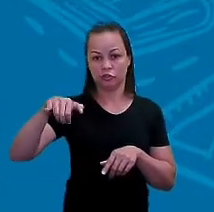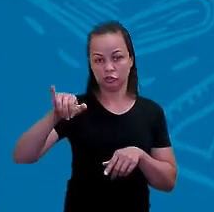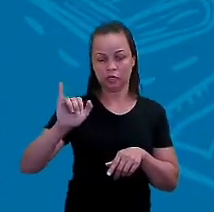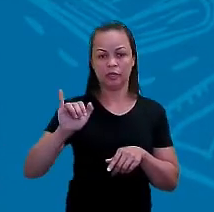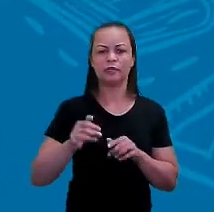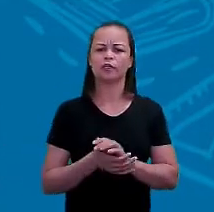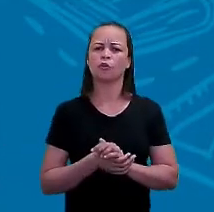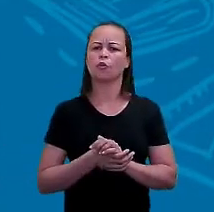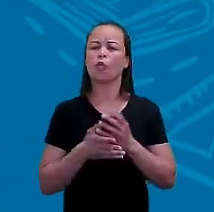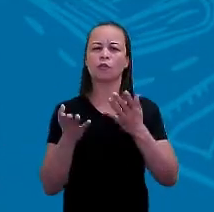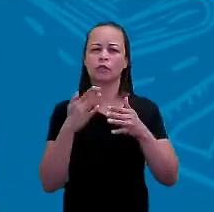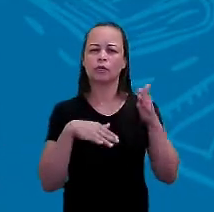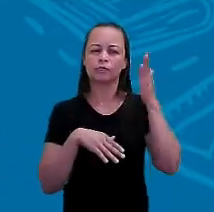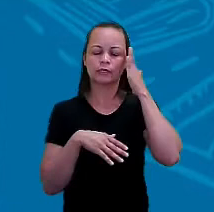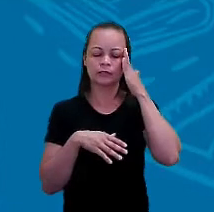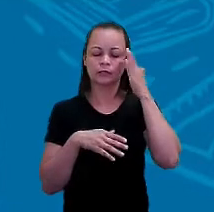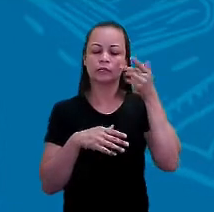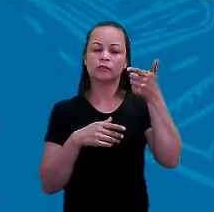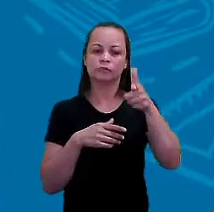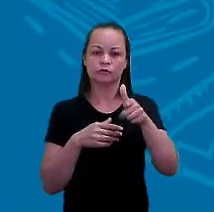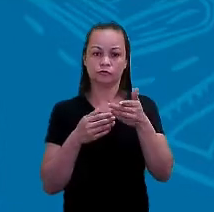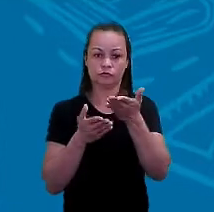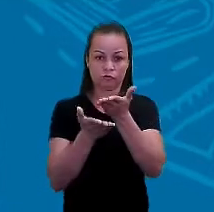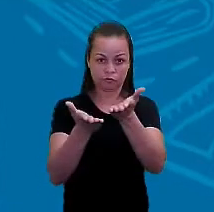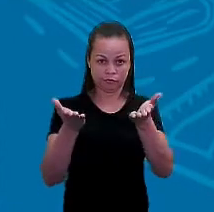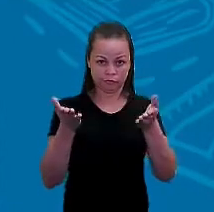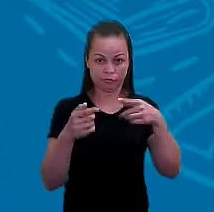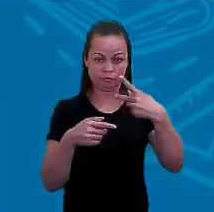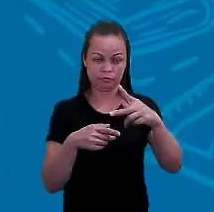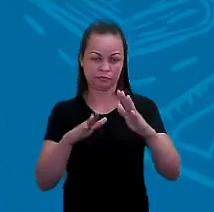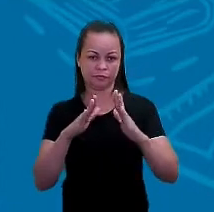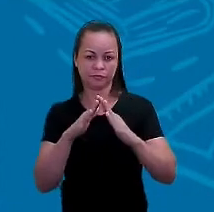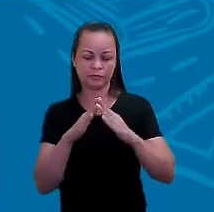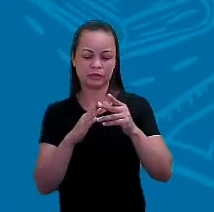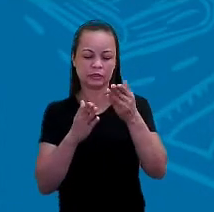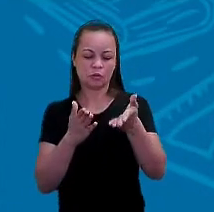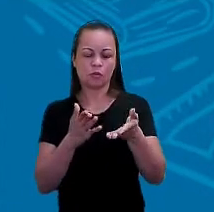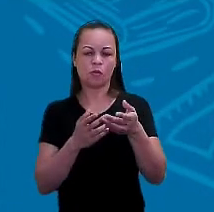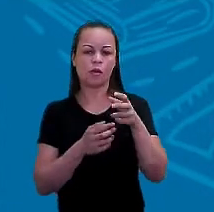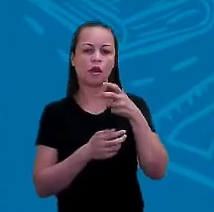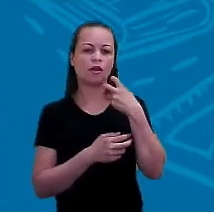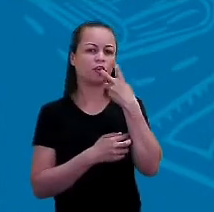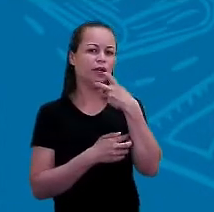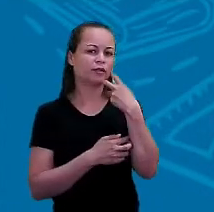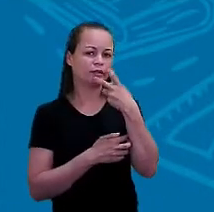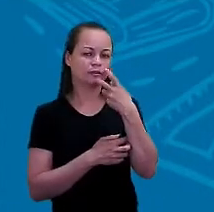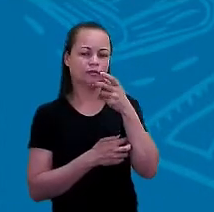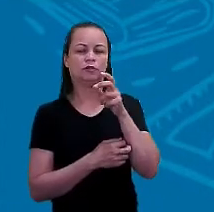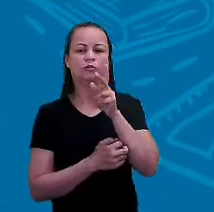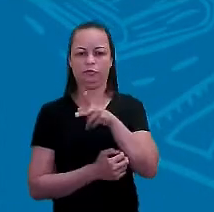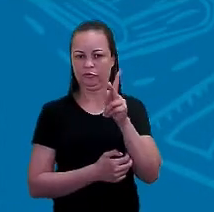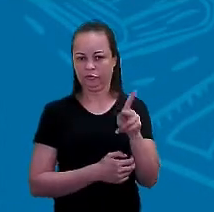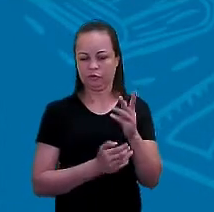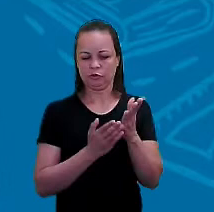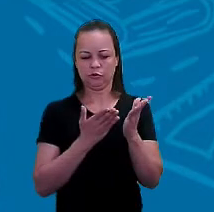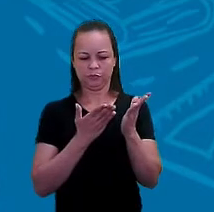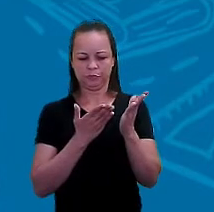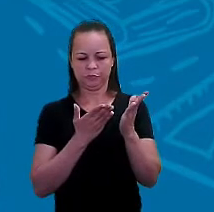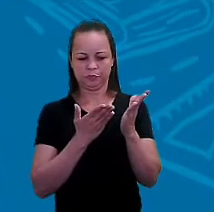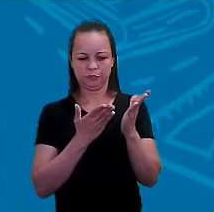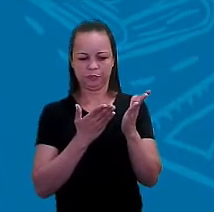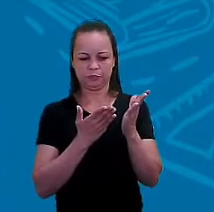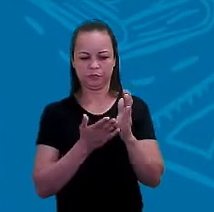essa tabela com chave de ouro. Repitam comigo, você é aí de casa. I am. You are, he is,